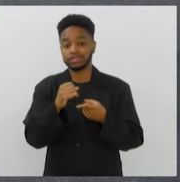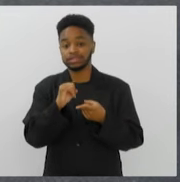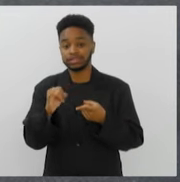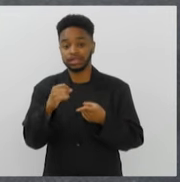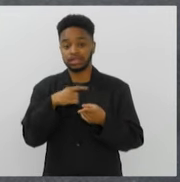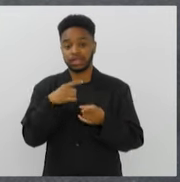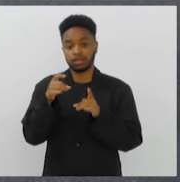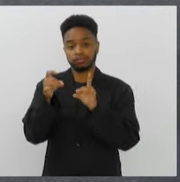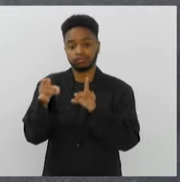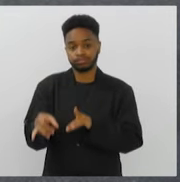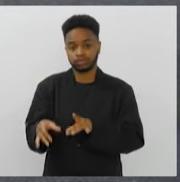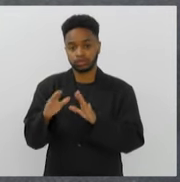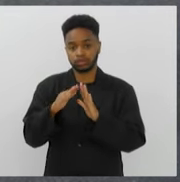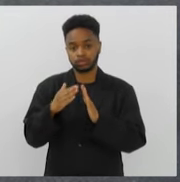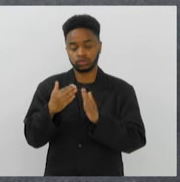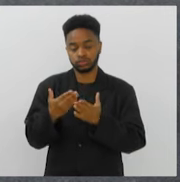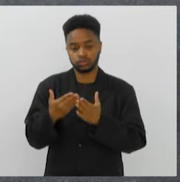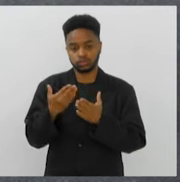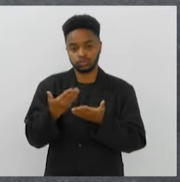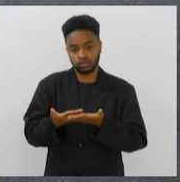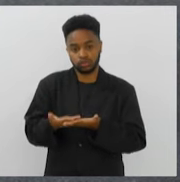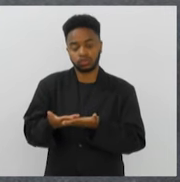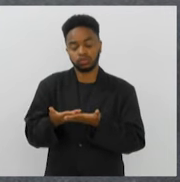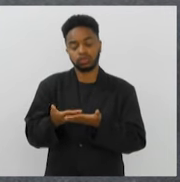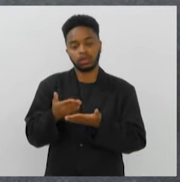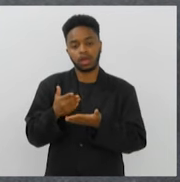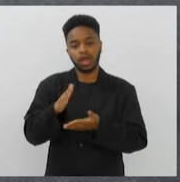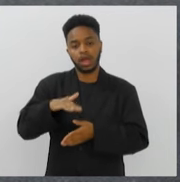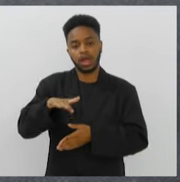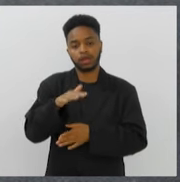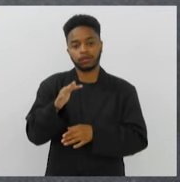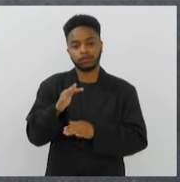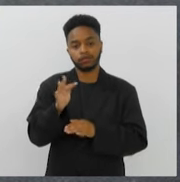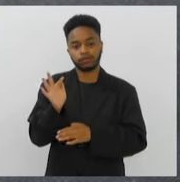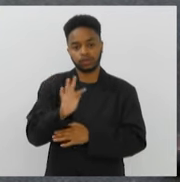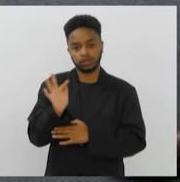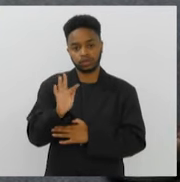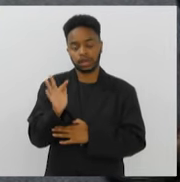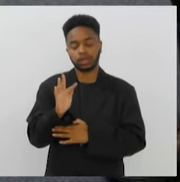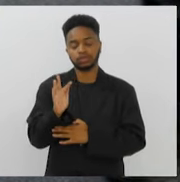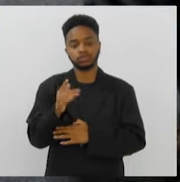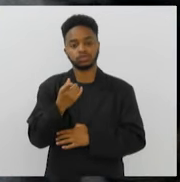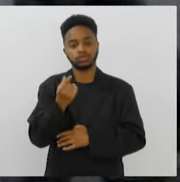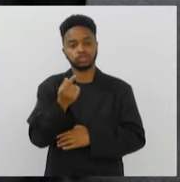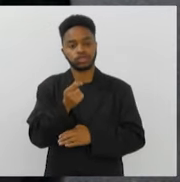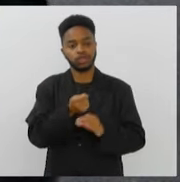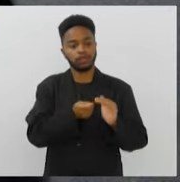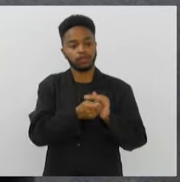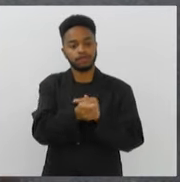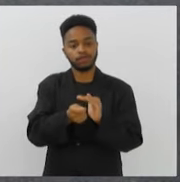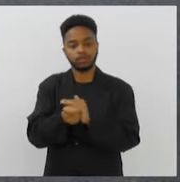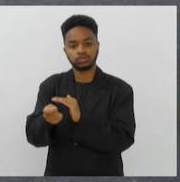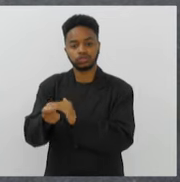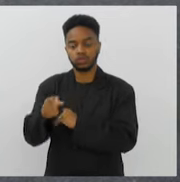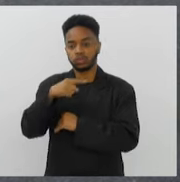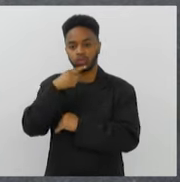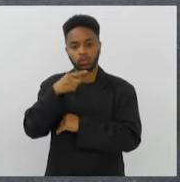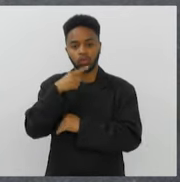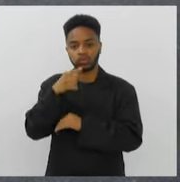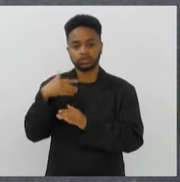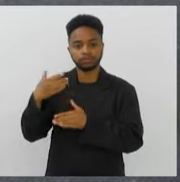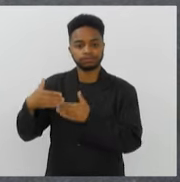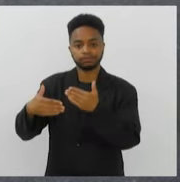evasão ou abandono, esse somatório de recursos investidos, ele não se concretiza.